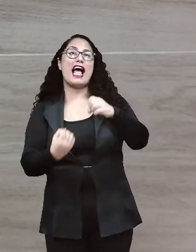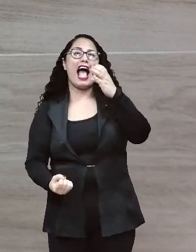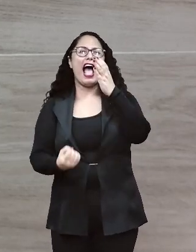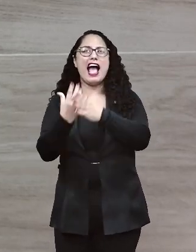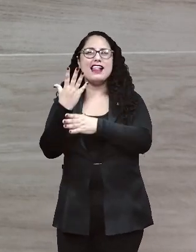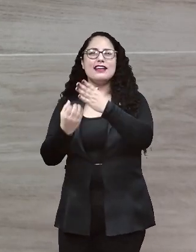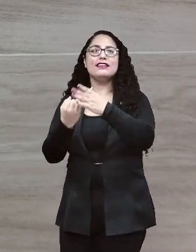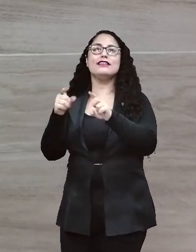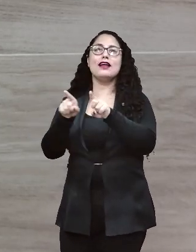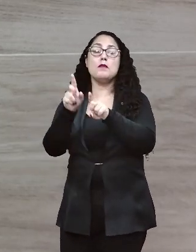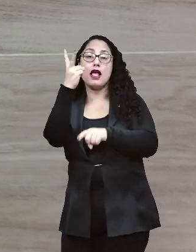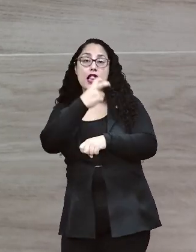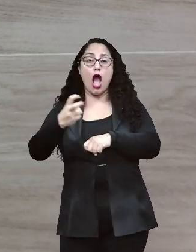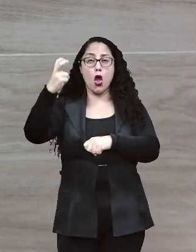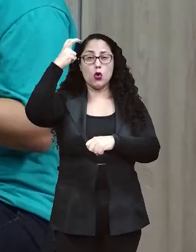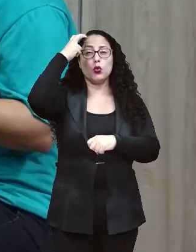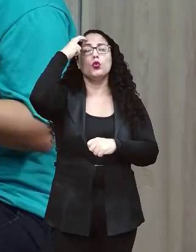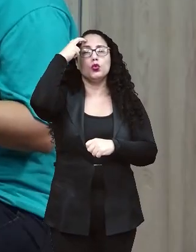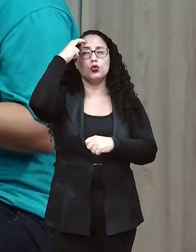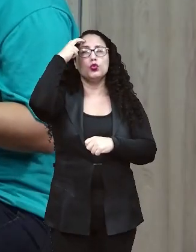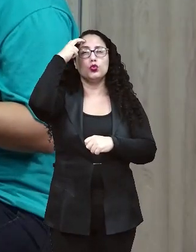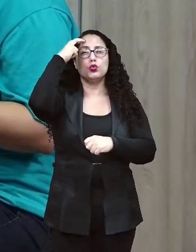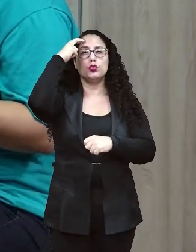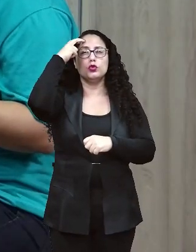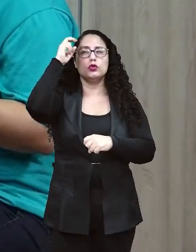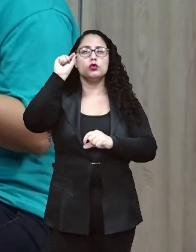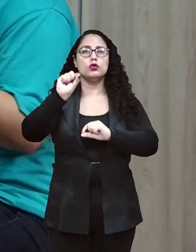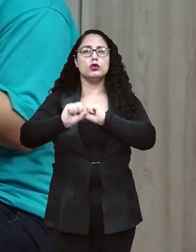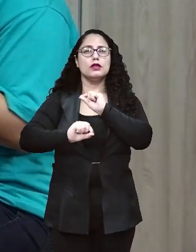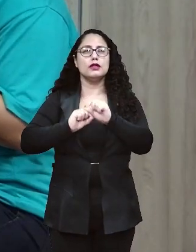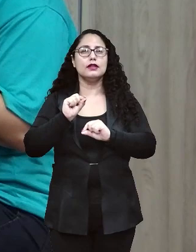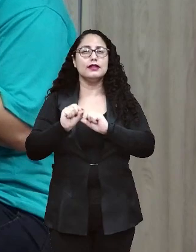construção da cultura de